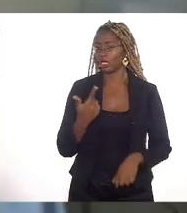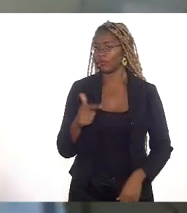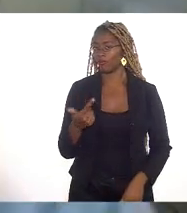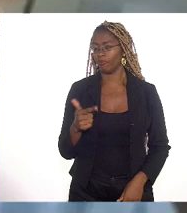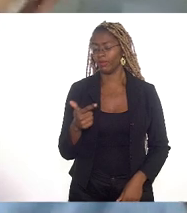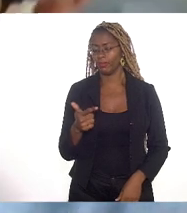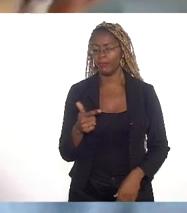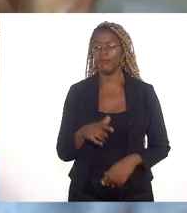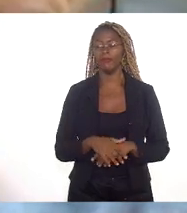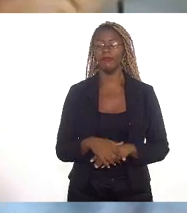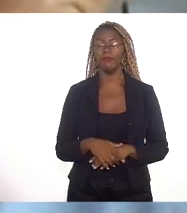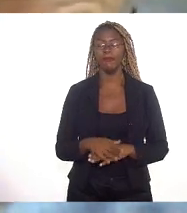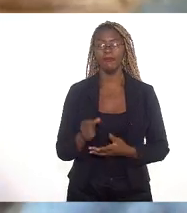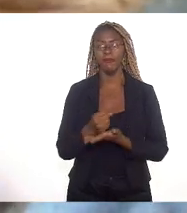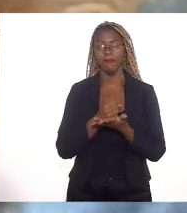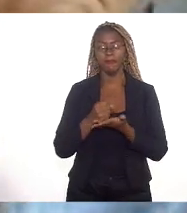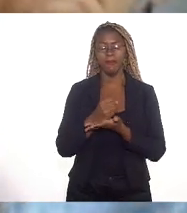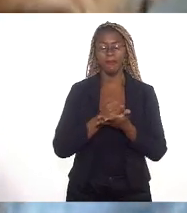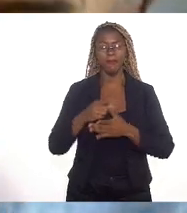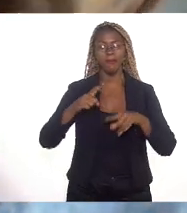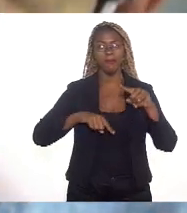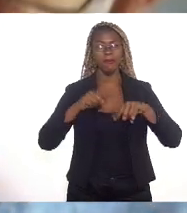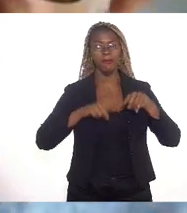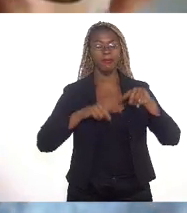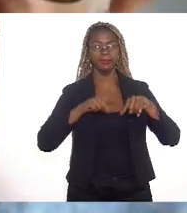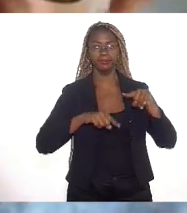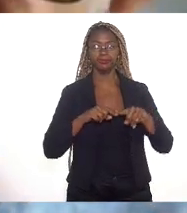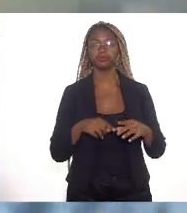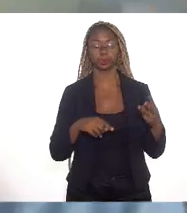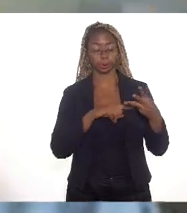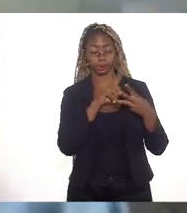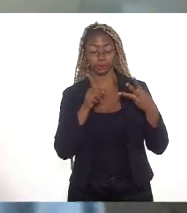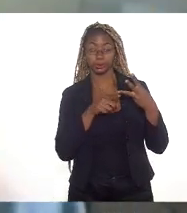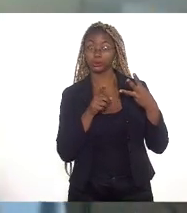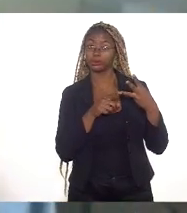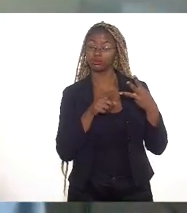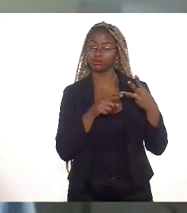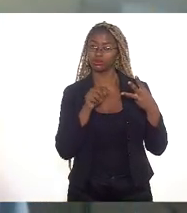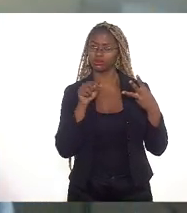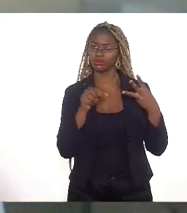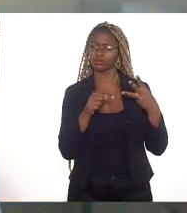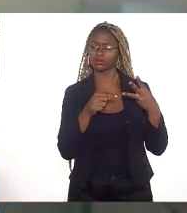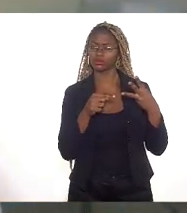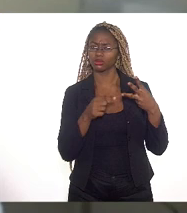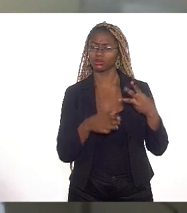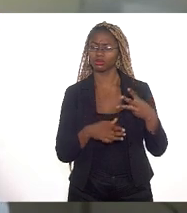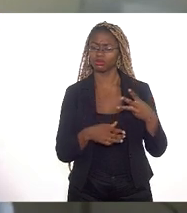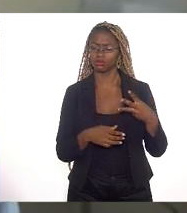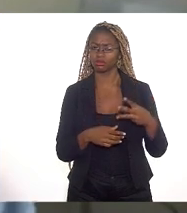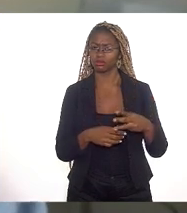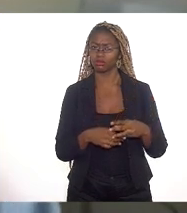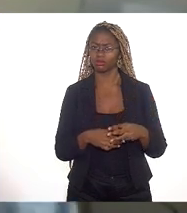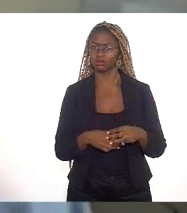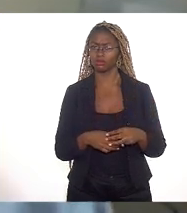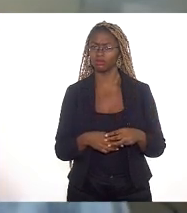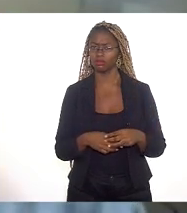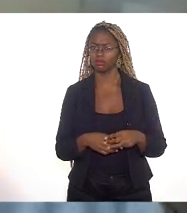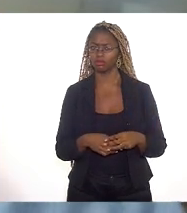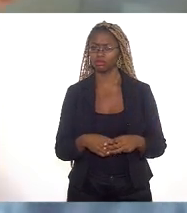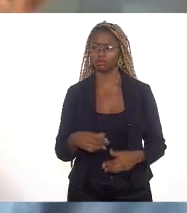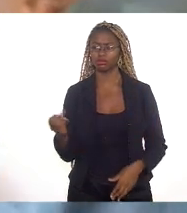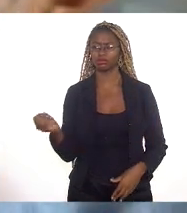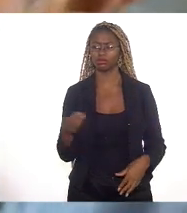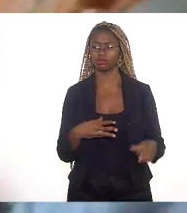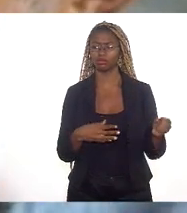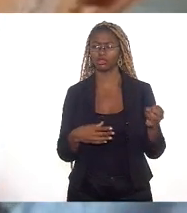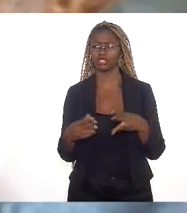a matriz insumo-produto. O terceiro eixo é da modernização tributária e fiscal,